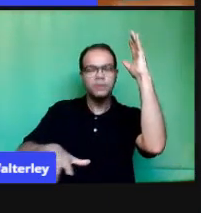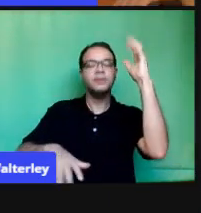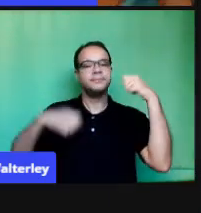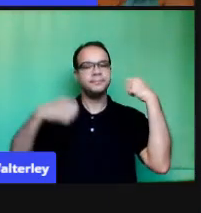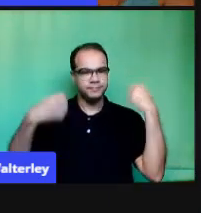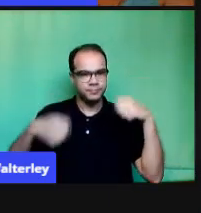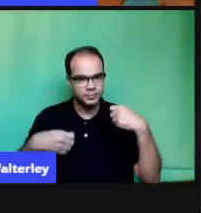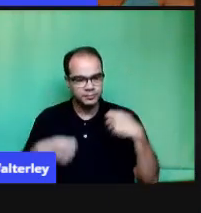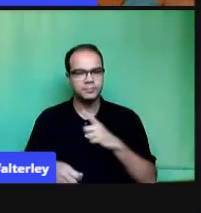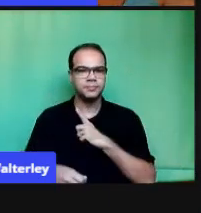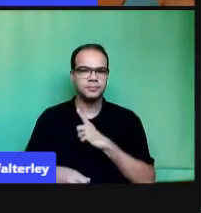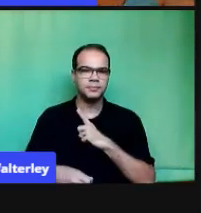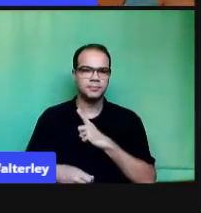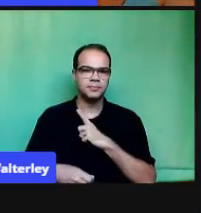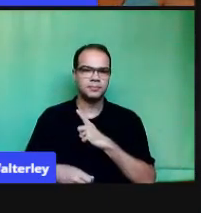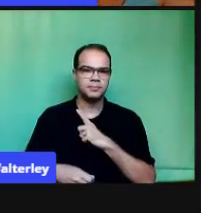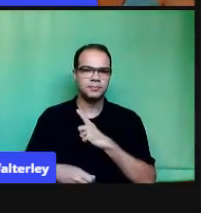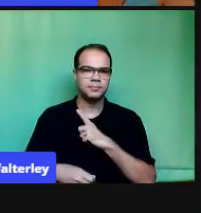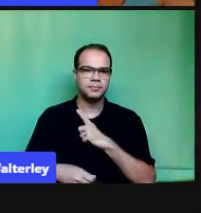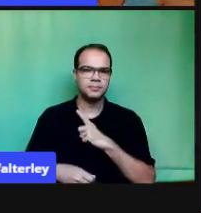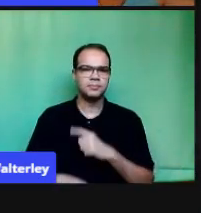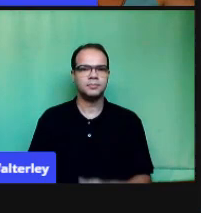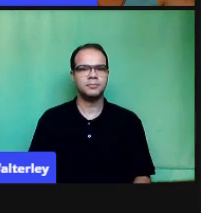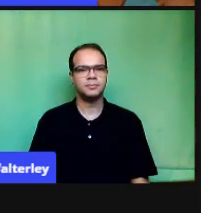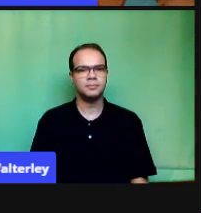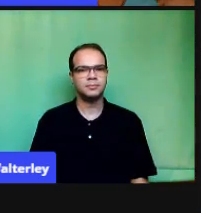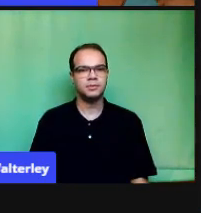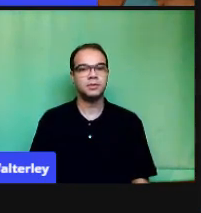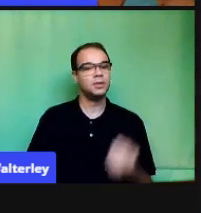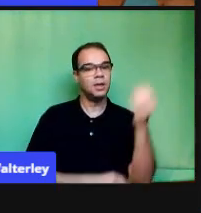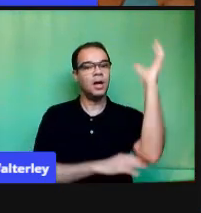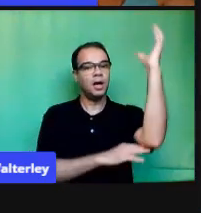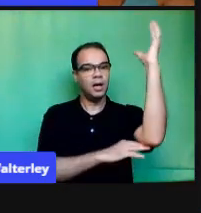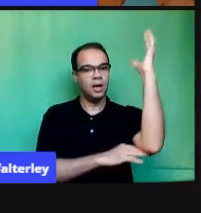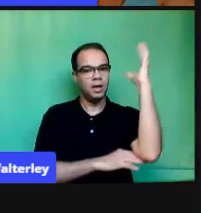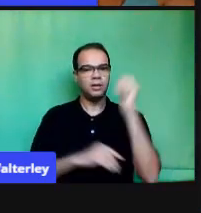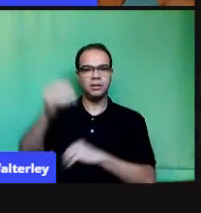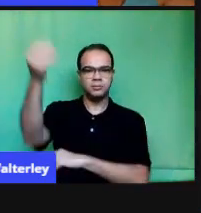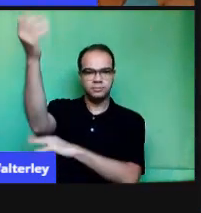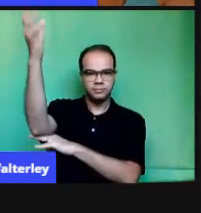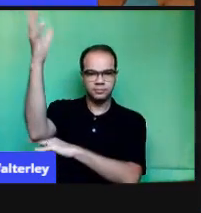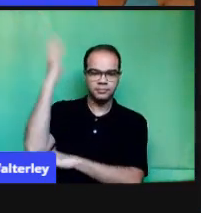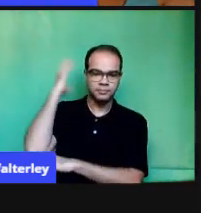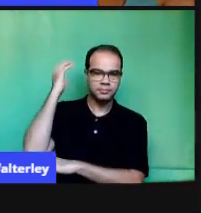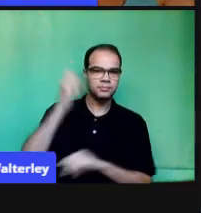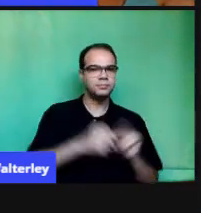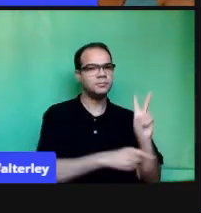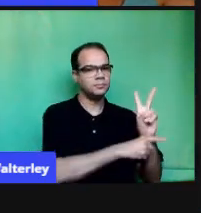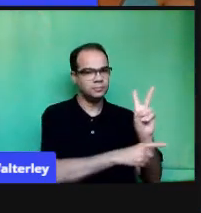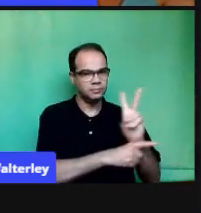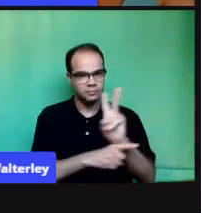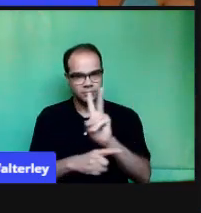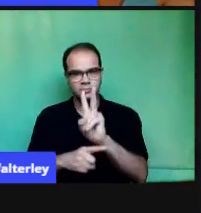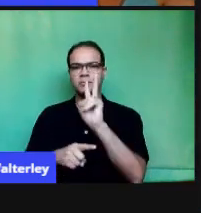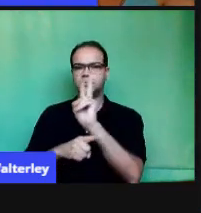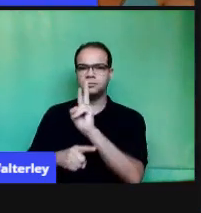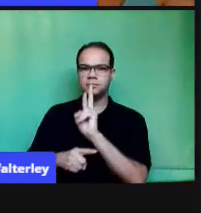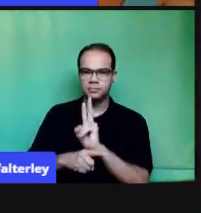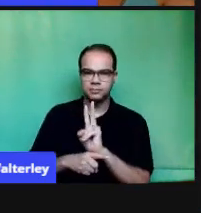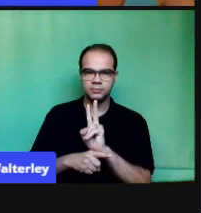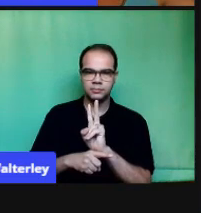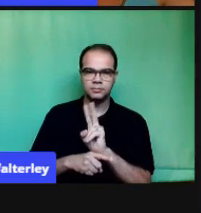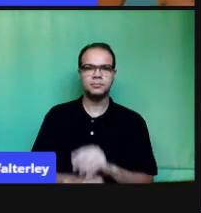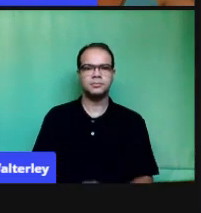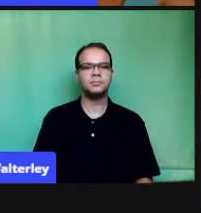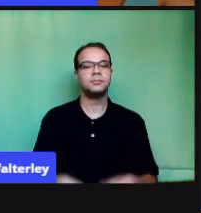natural, né? Preservar as árvores naturais, e se a gente repor nos